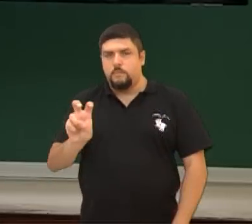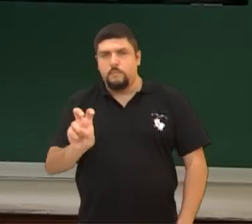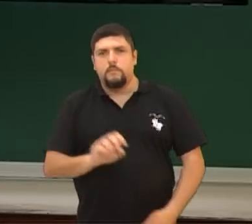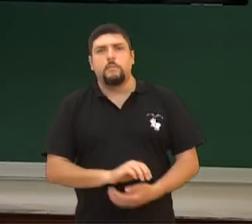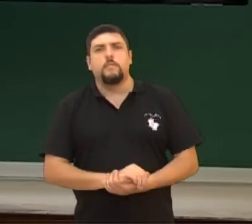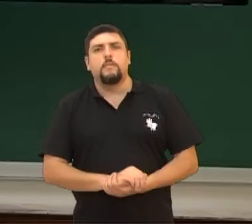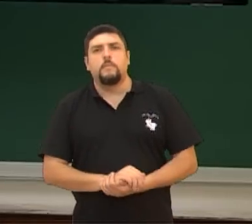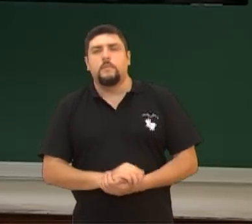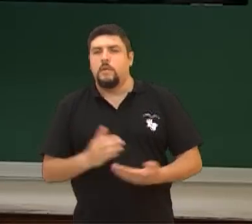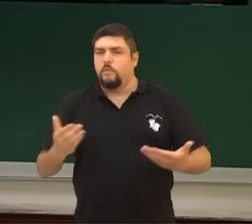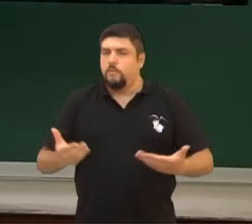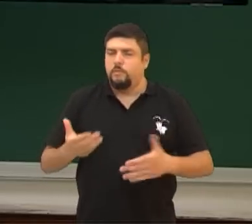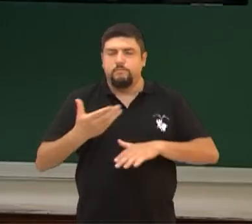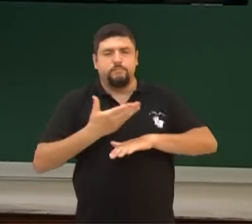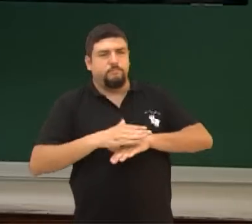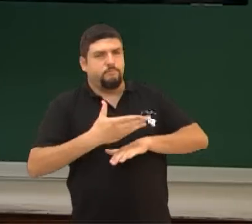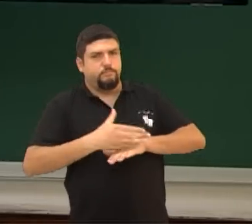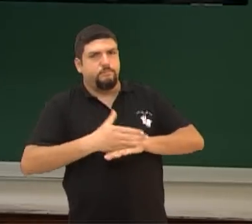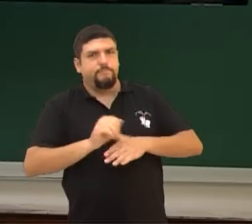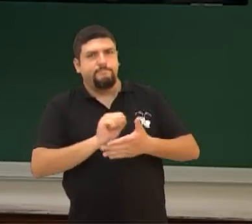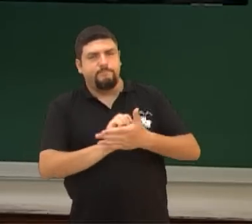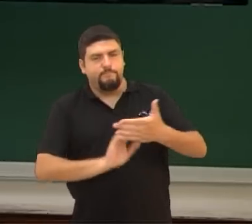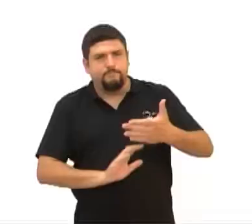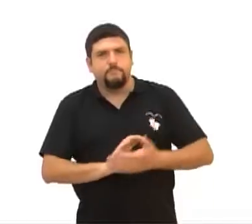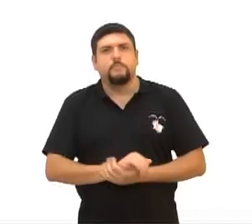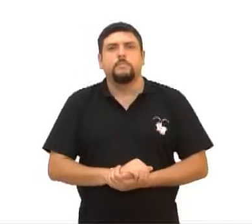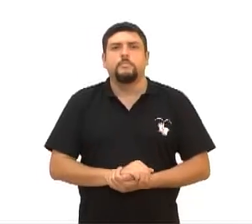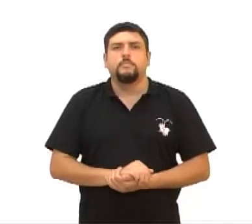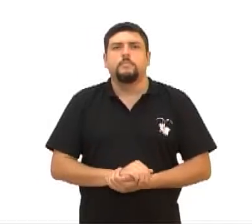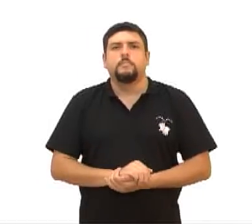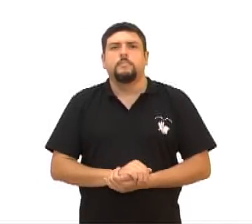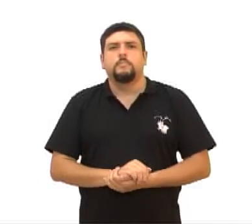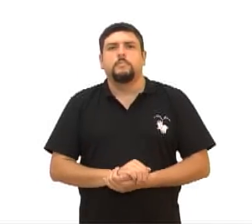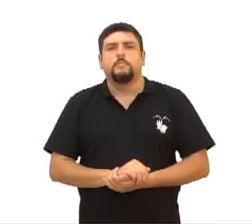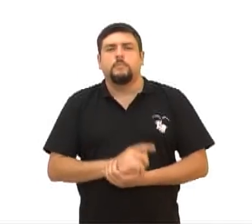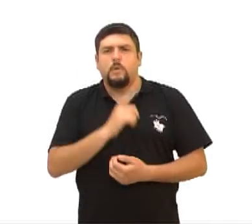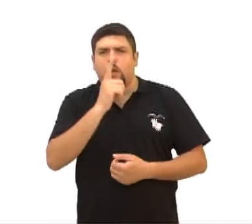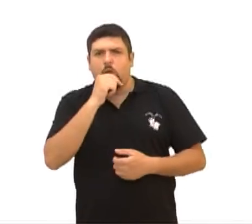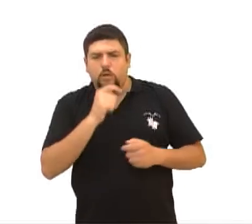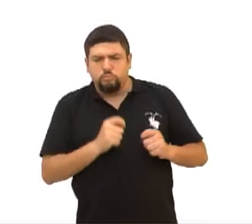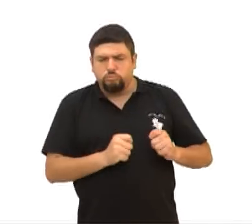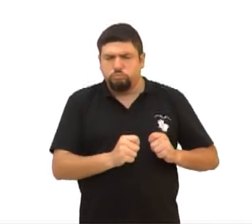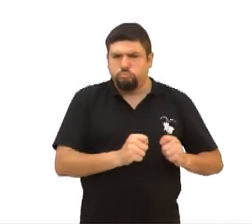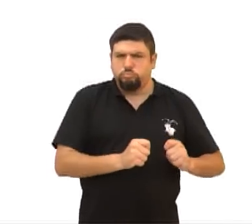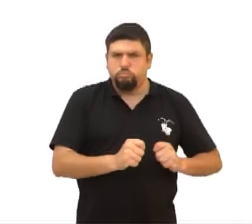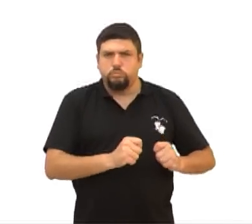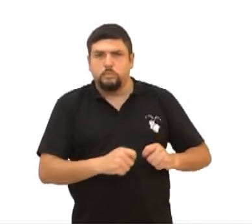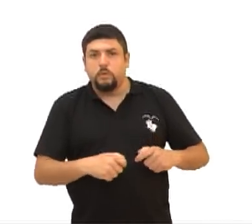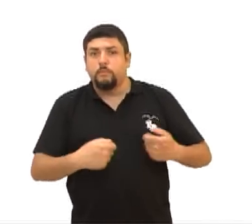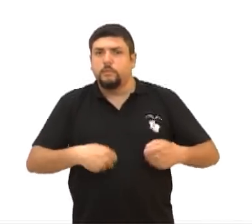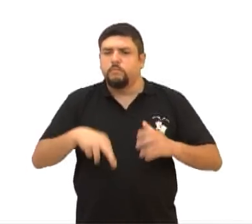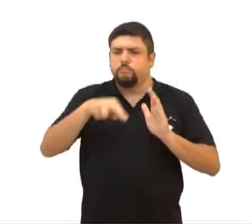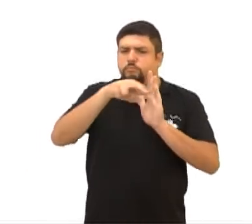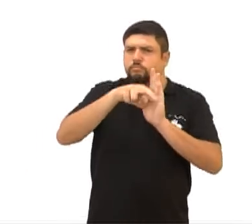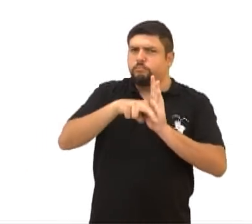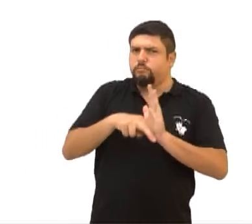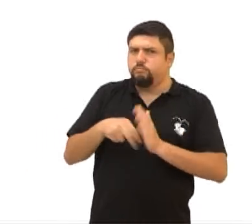5. Muitas atividades hoje, né? Economia de água deve virar rotina,